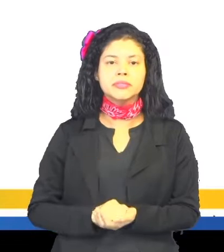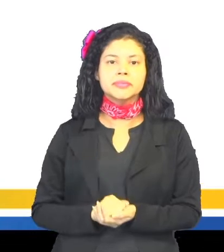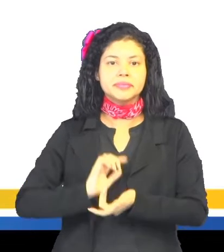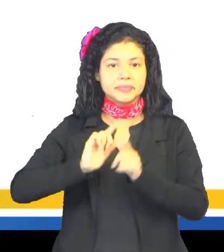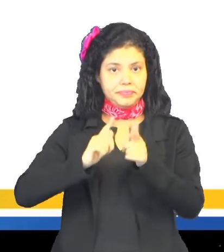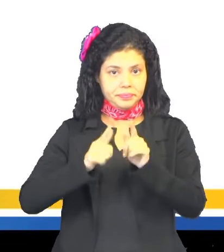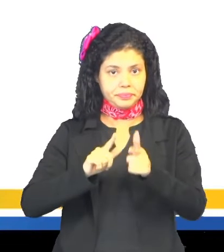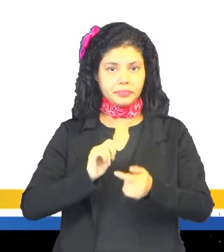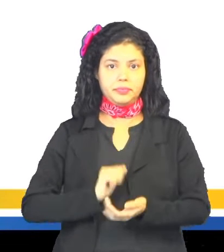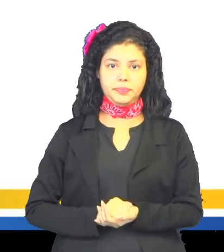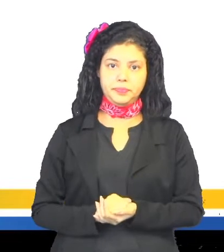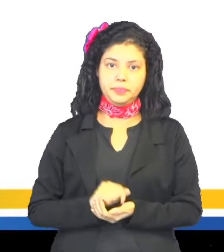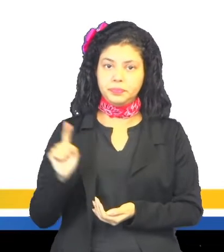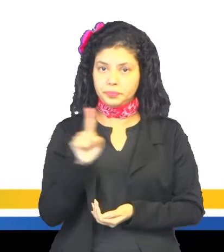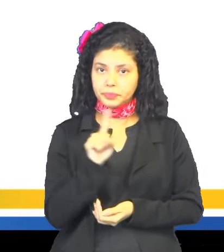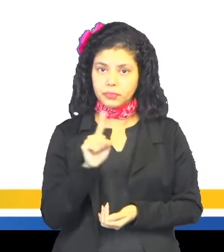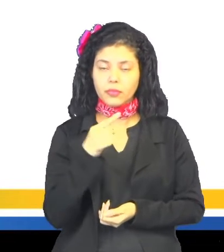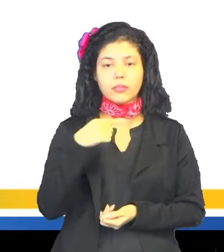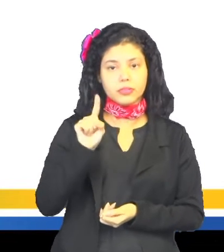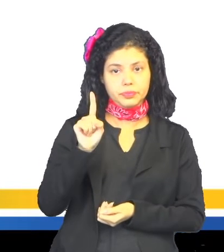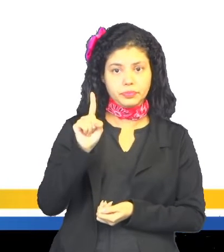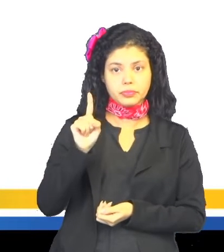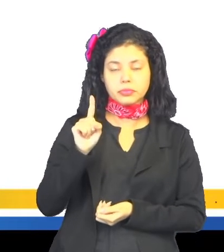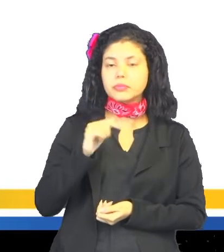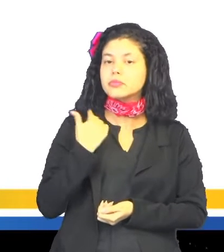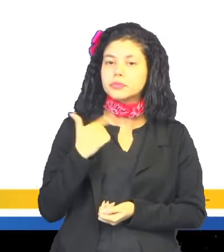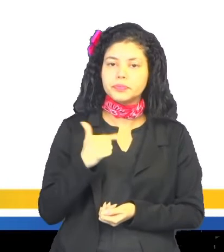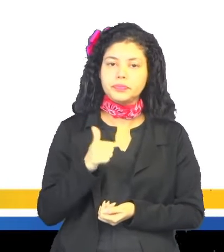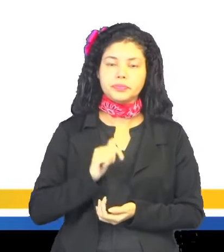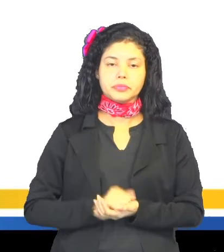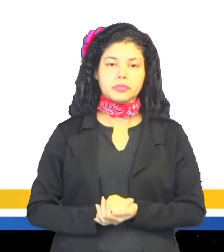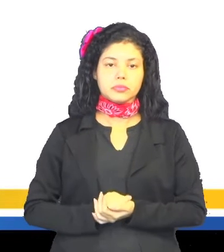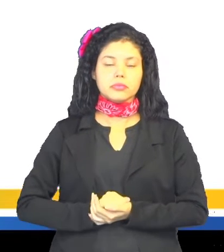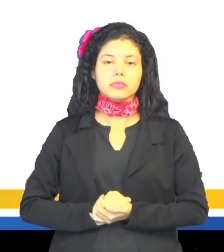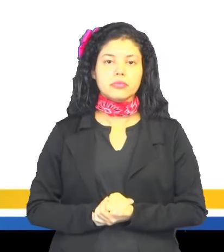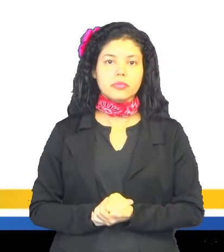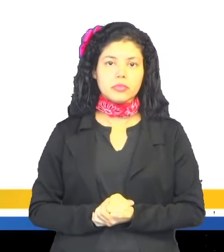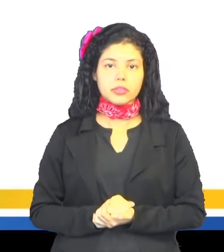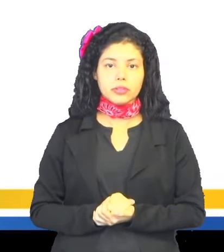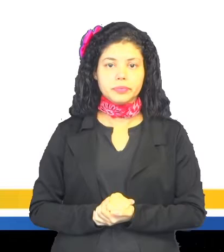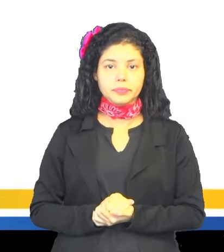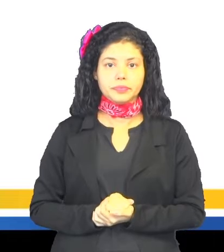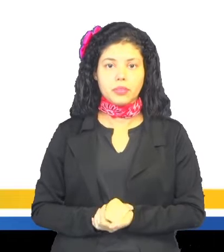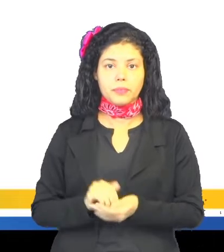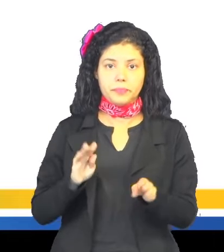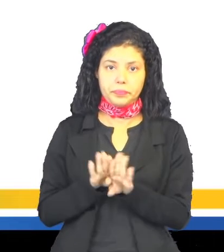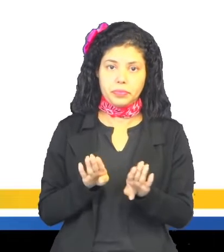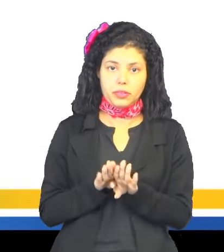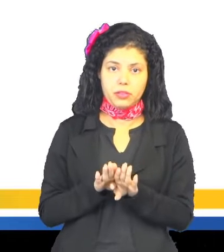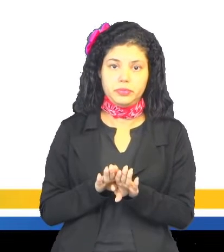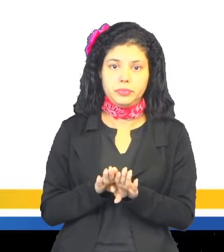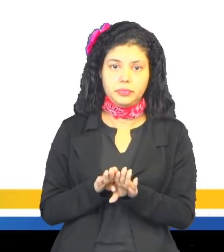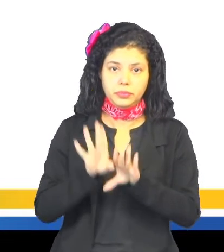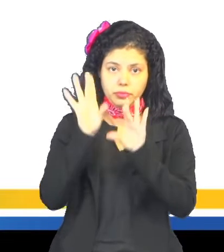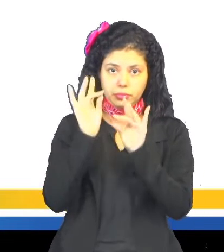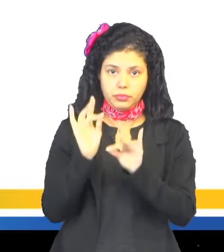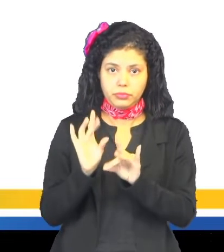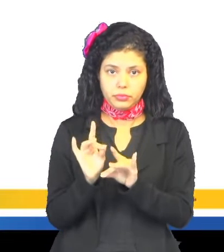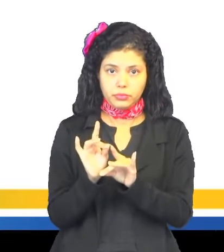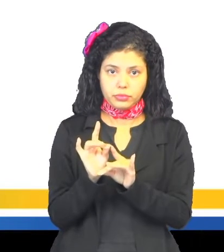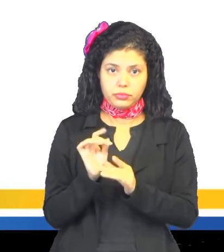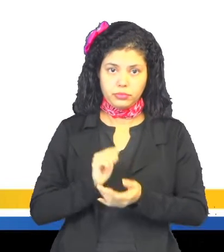n ele é uma letra tá e não assento em cima do da letra n ã E aí nós temos também em destaque né